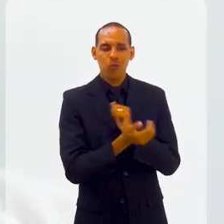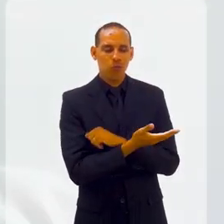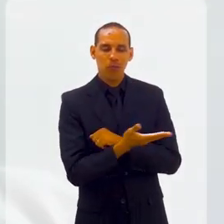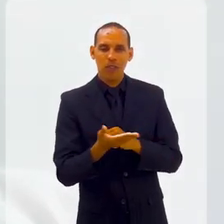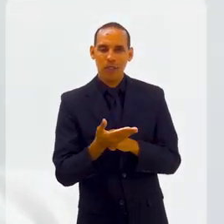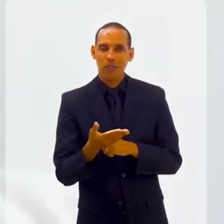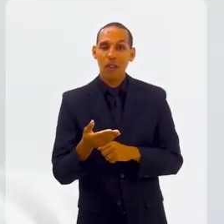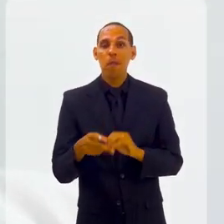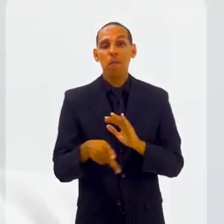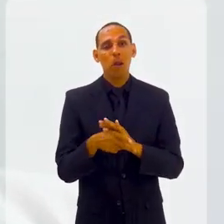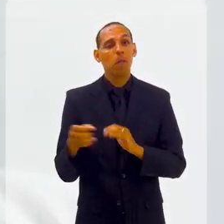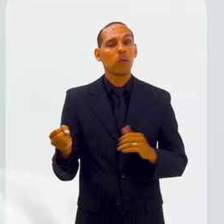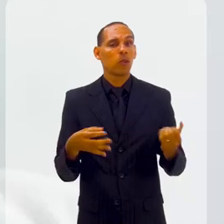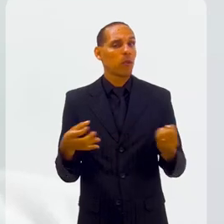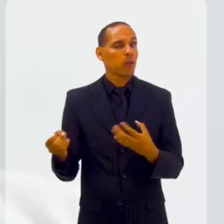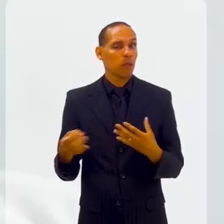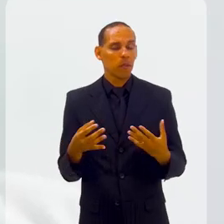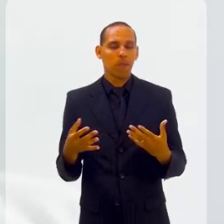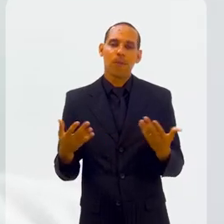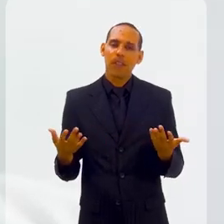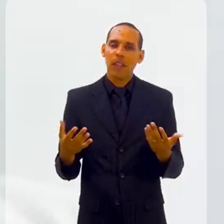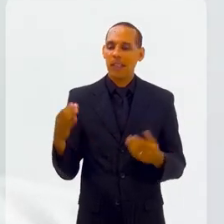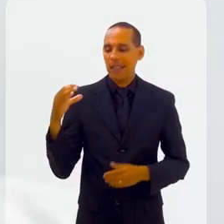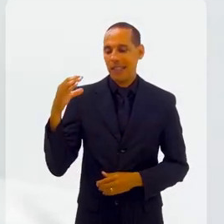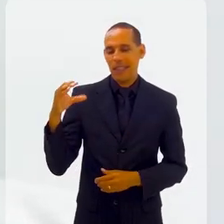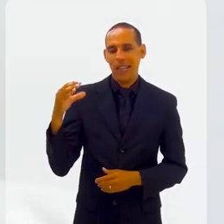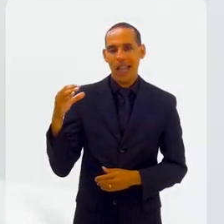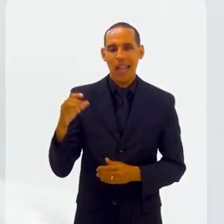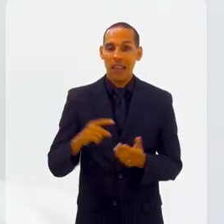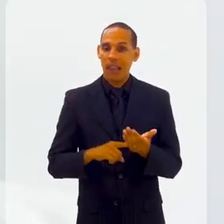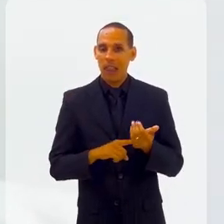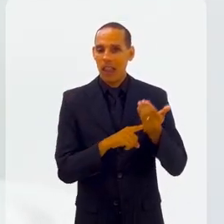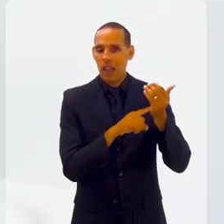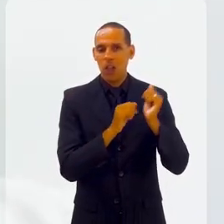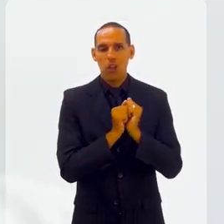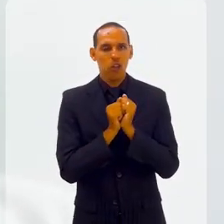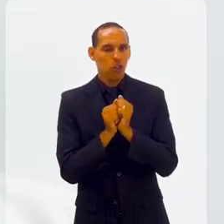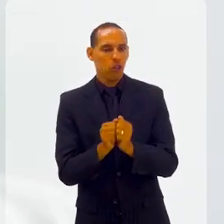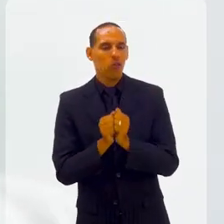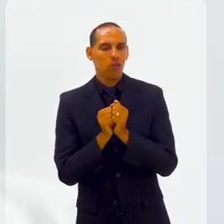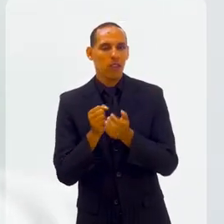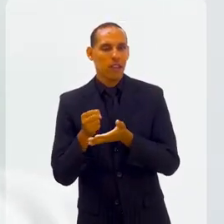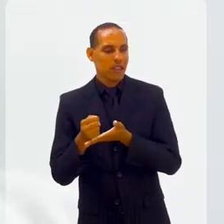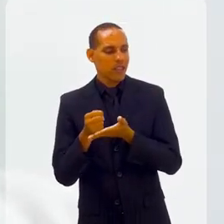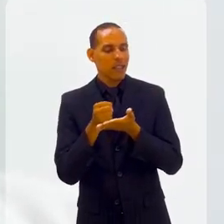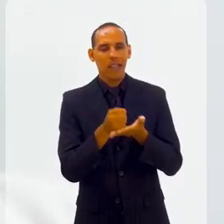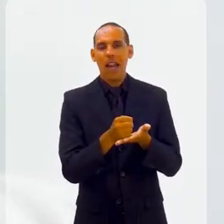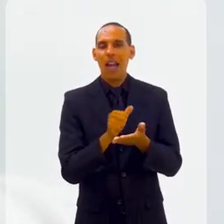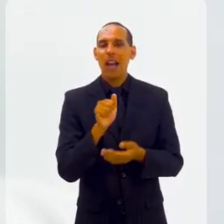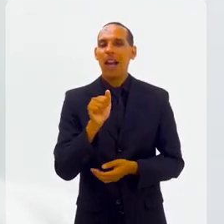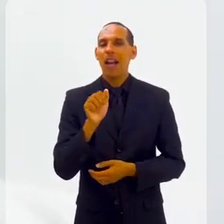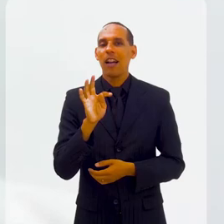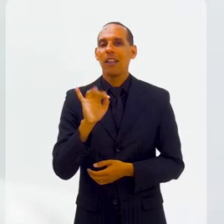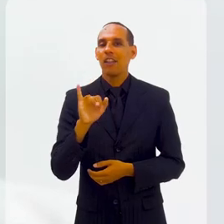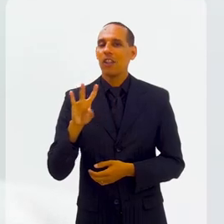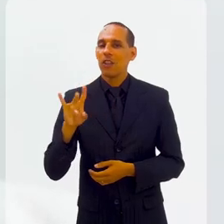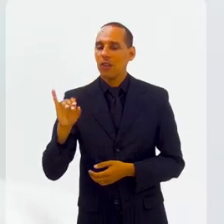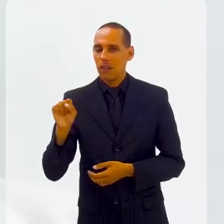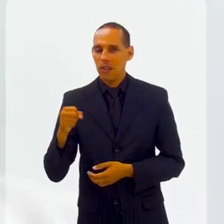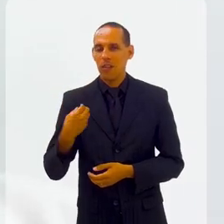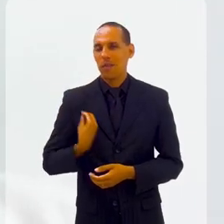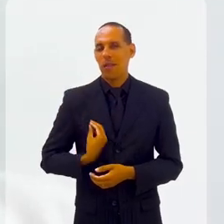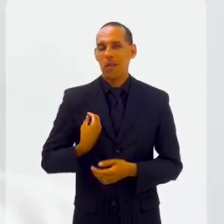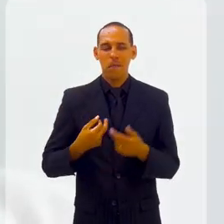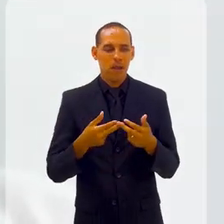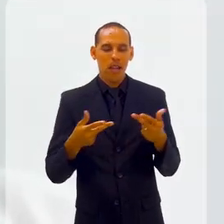mesmo de inovação para gente né aliada Ciência Tecnologia e entregar ativos né